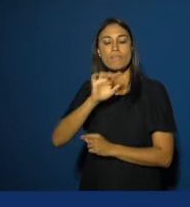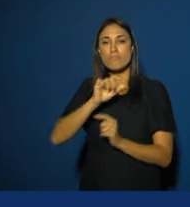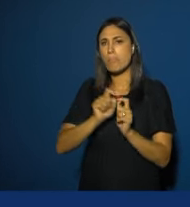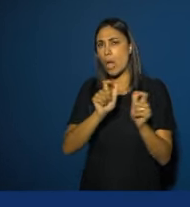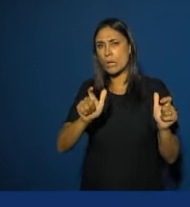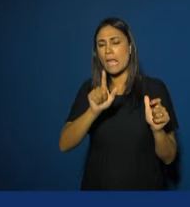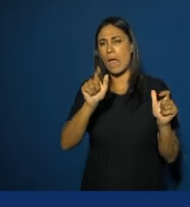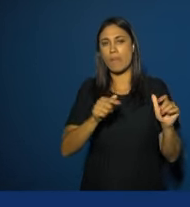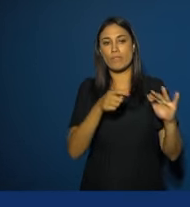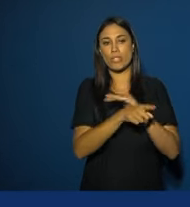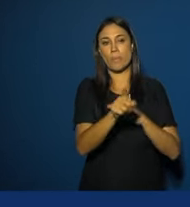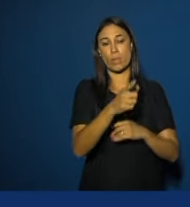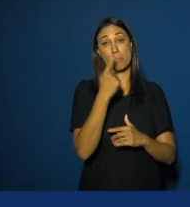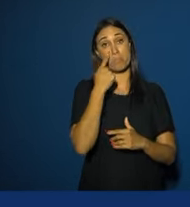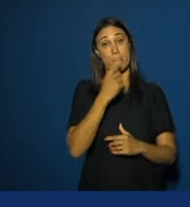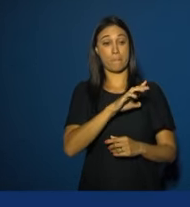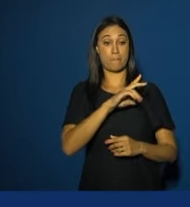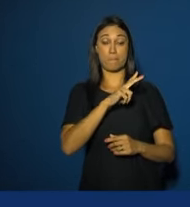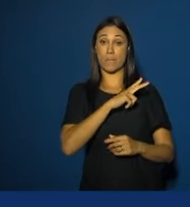investimento privado.